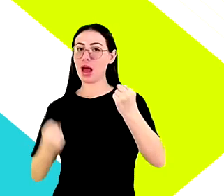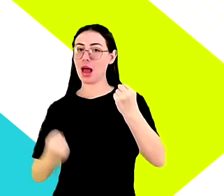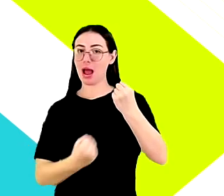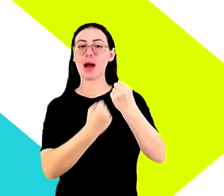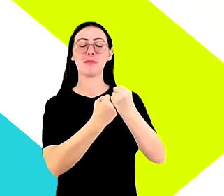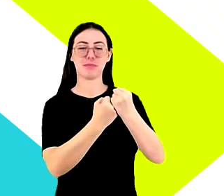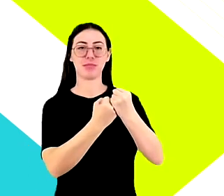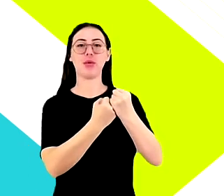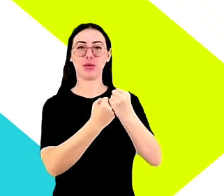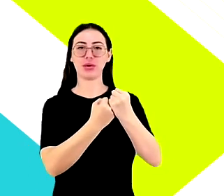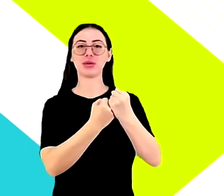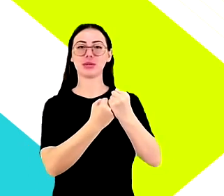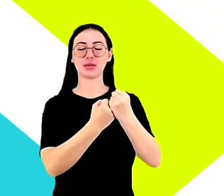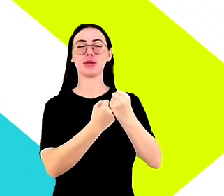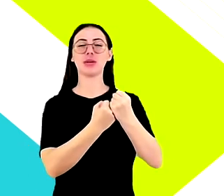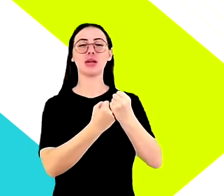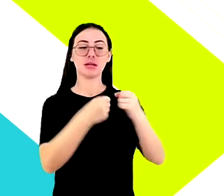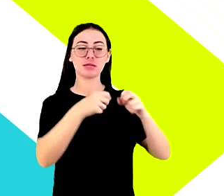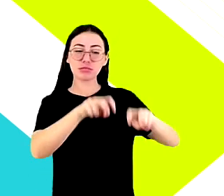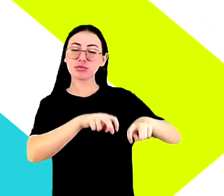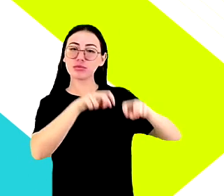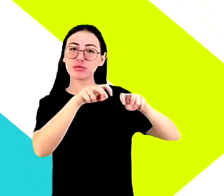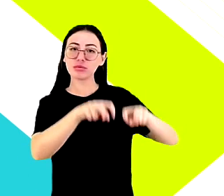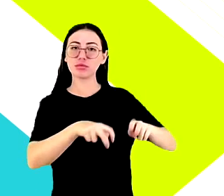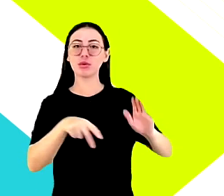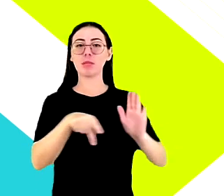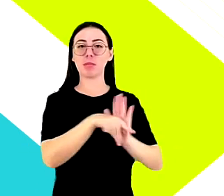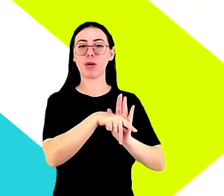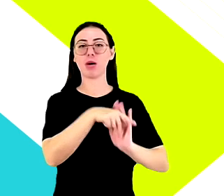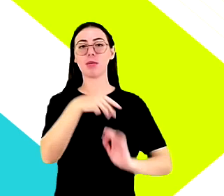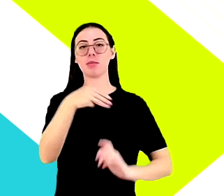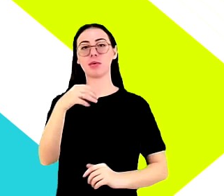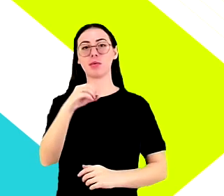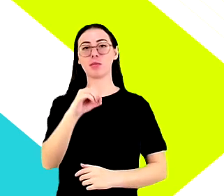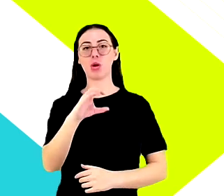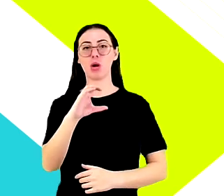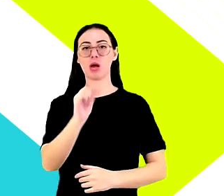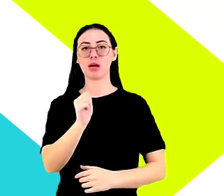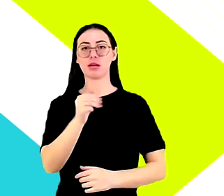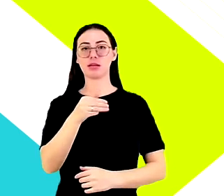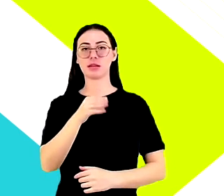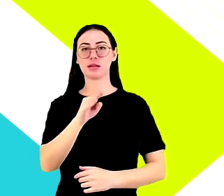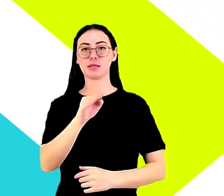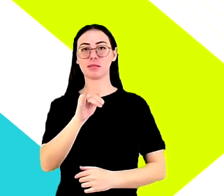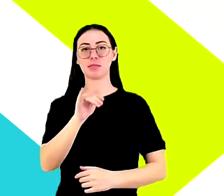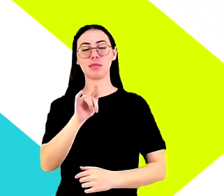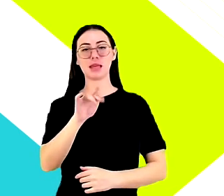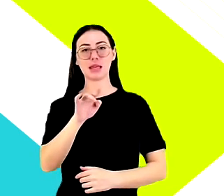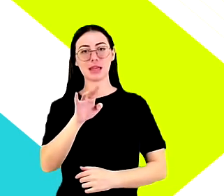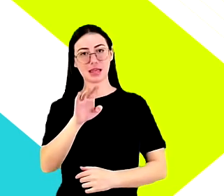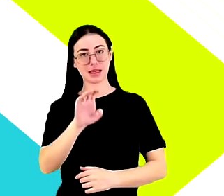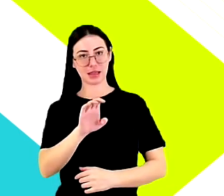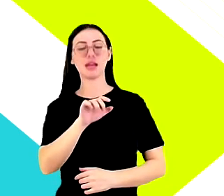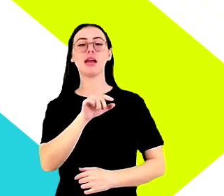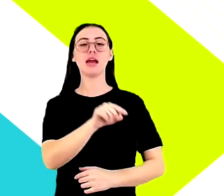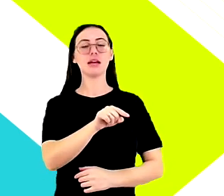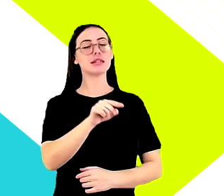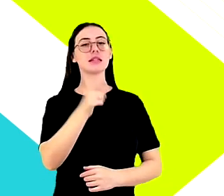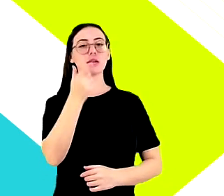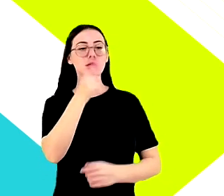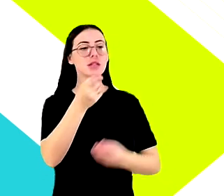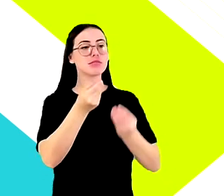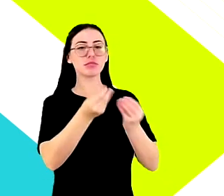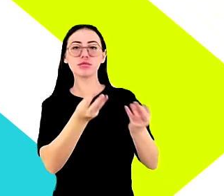junto a agricultores de Moçambique, agricultura de subsistência, para ajudar a trazer informações, principalmente de clima, porque eles não têm informação de